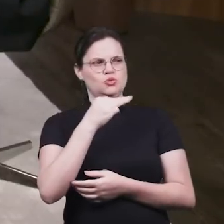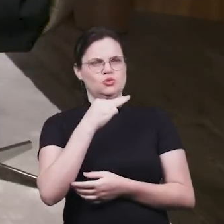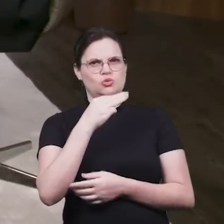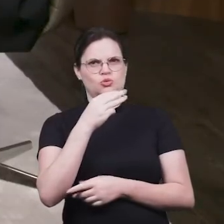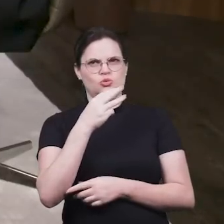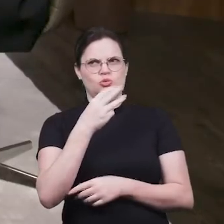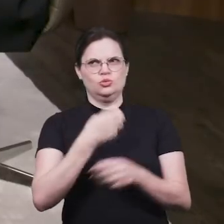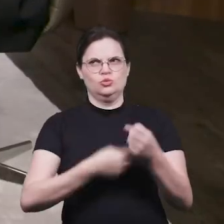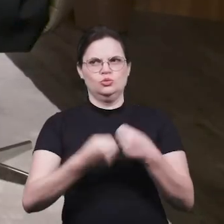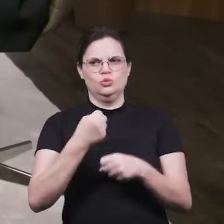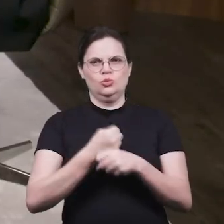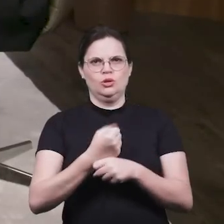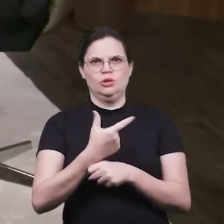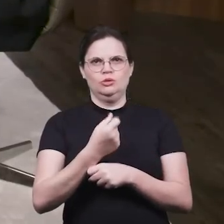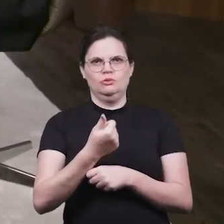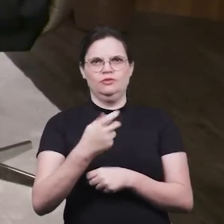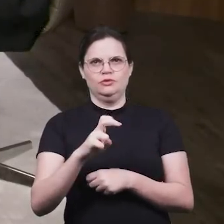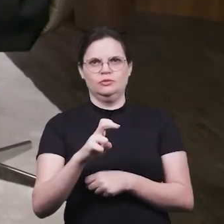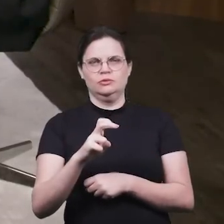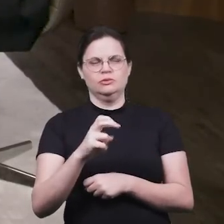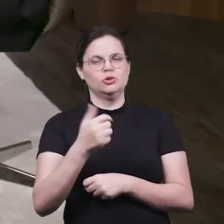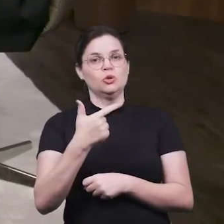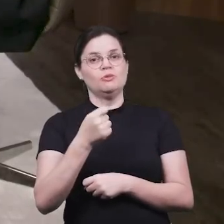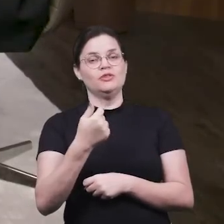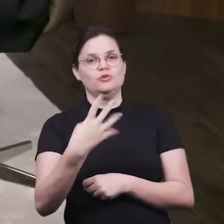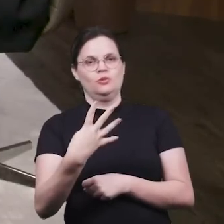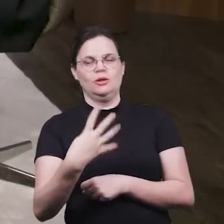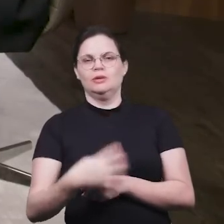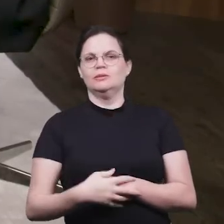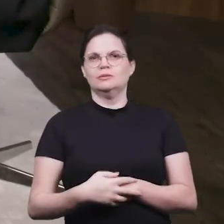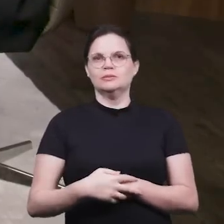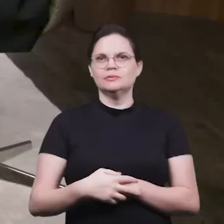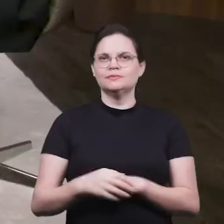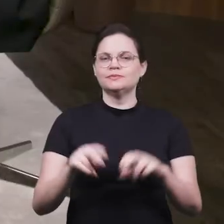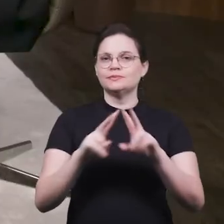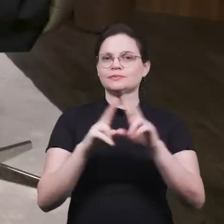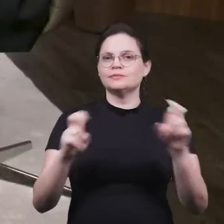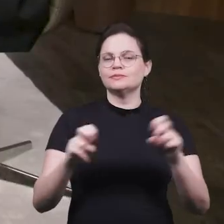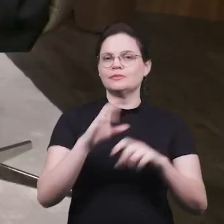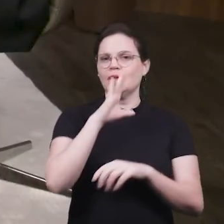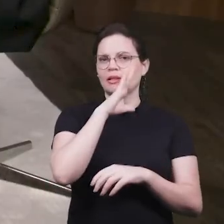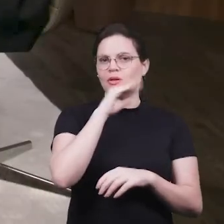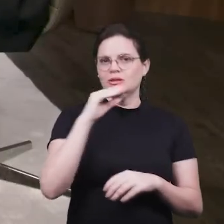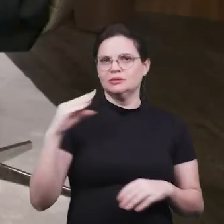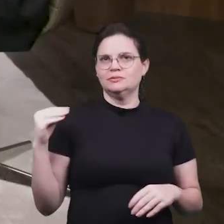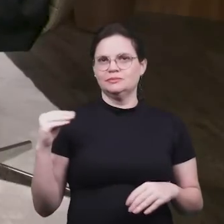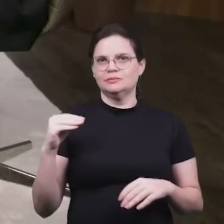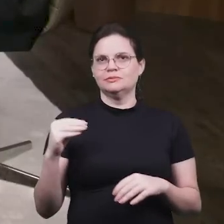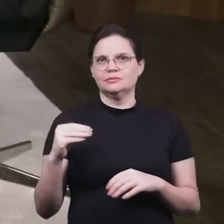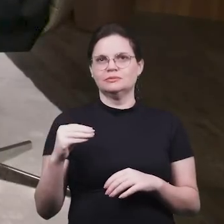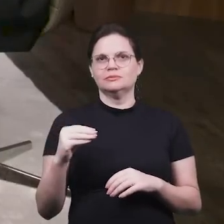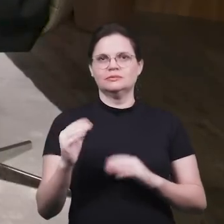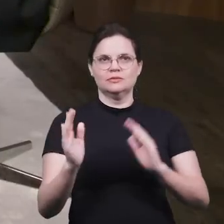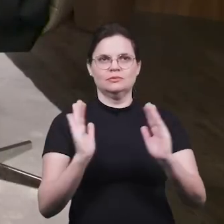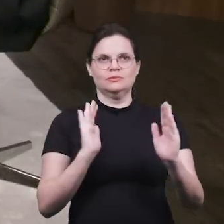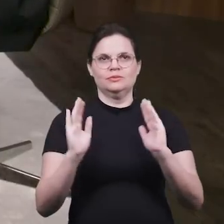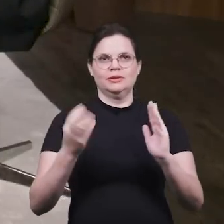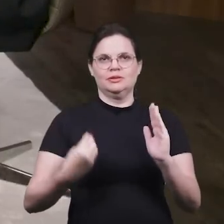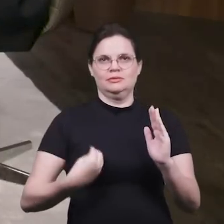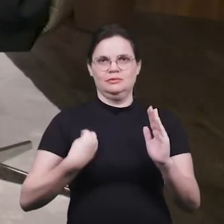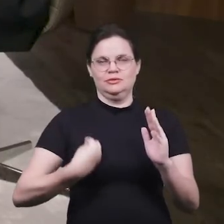em março desse ano, quando se fala em adolescente, se fala em um período de